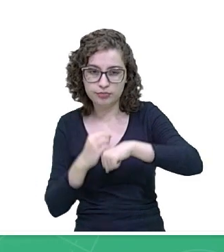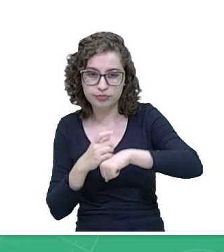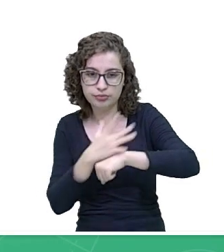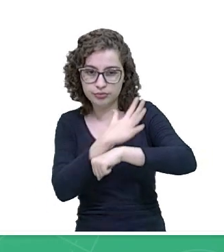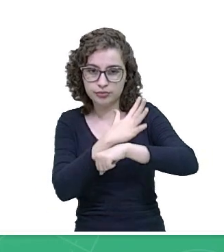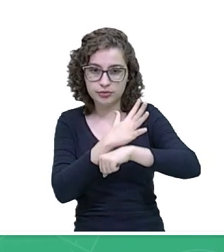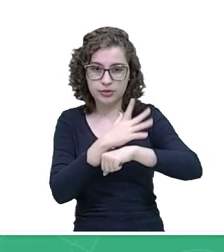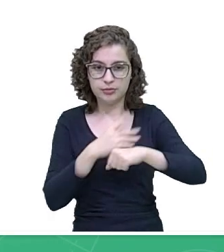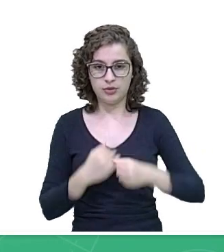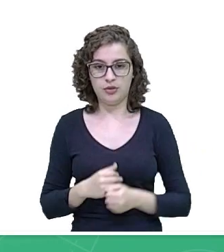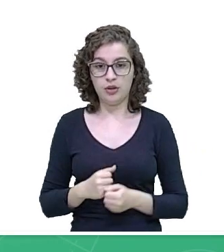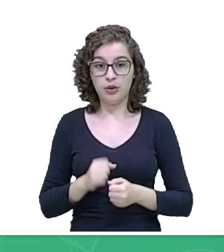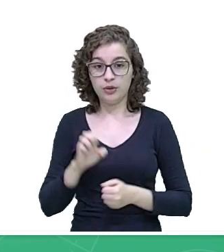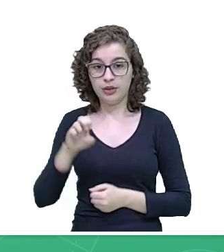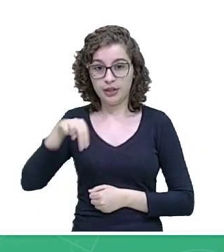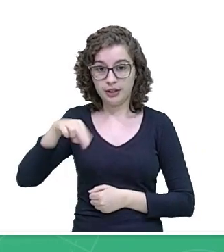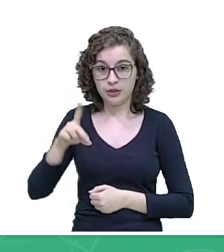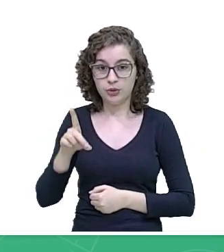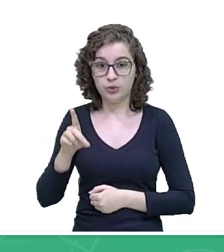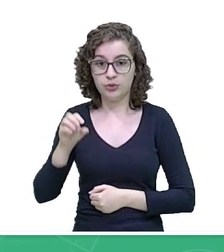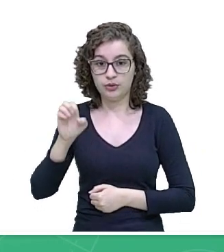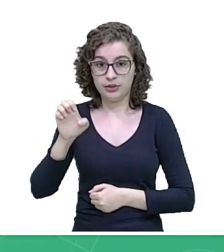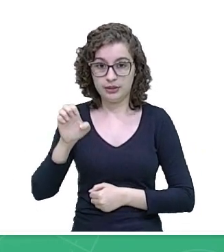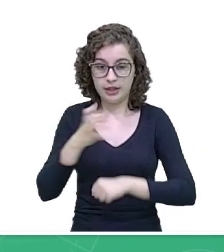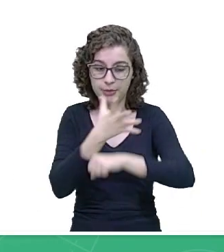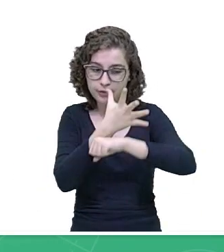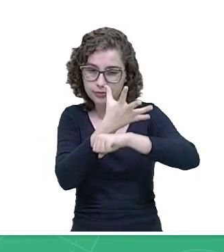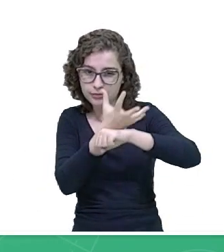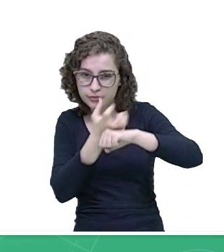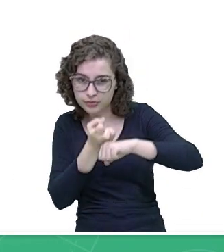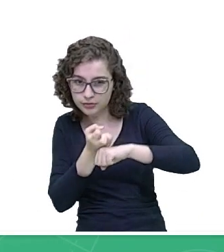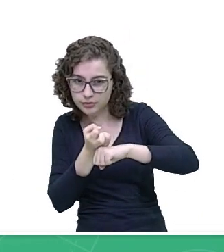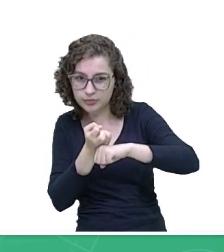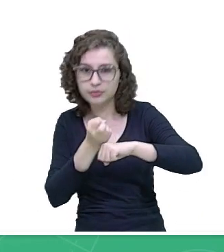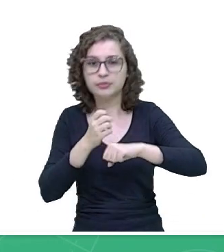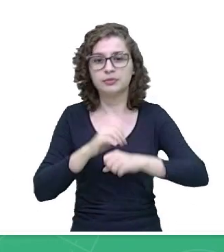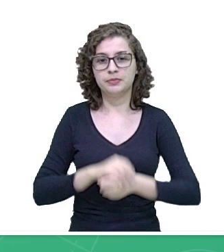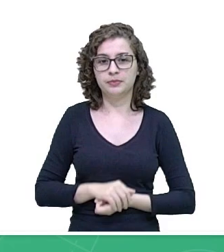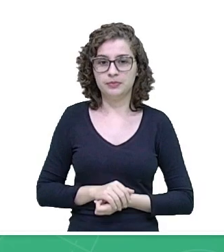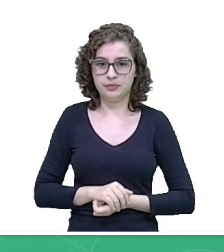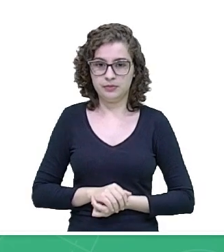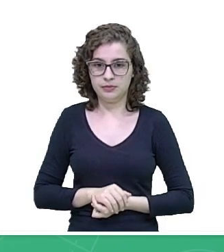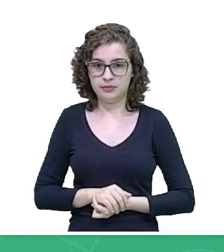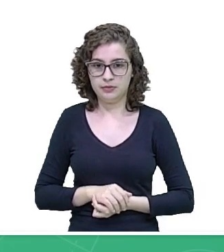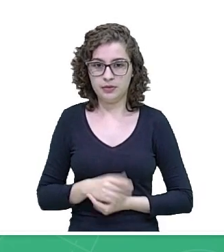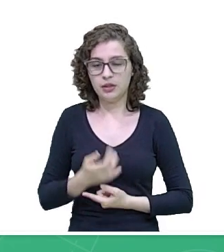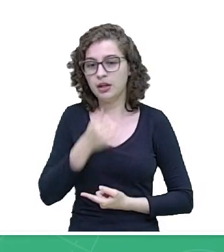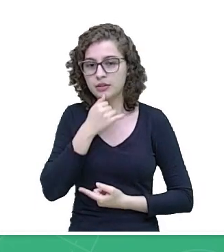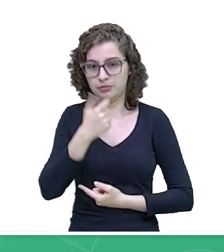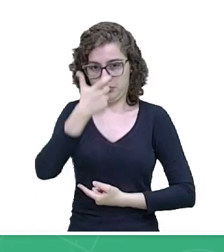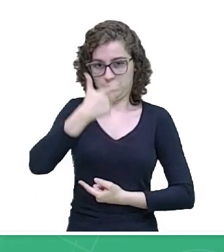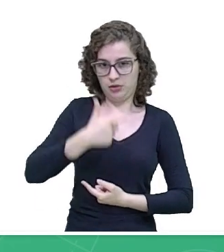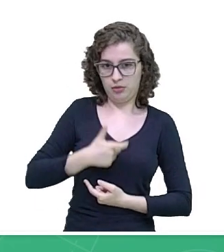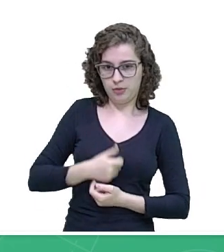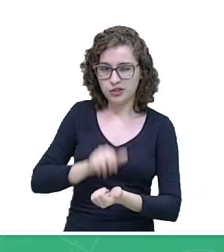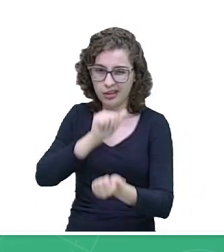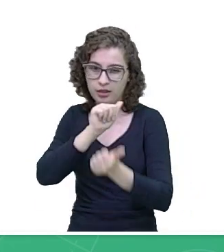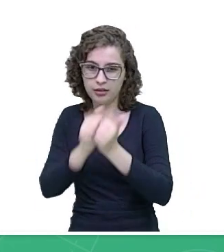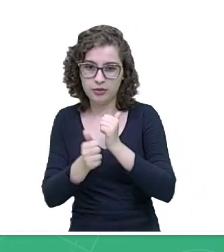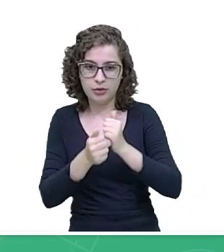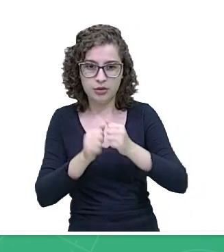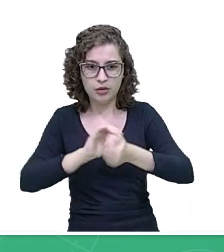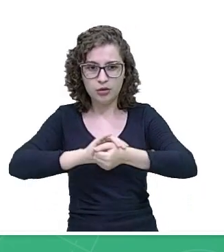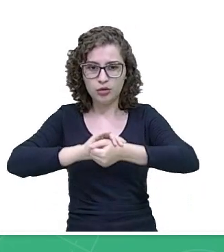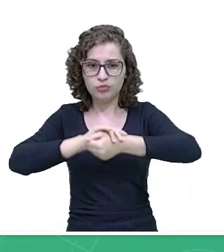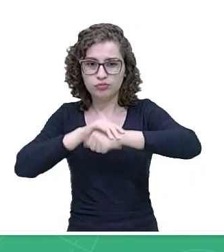processo endotérmico, o calor é absorvido do ambiente. Quando um atleta sofre uma contusão, é